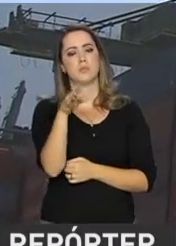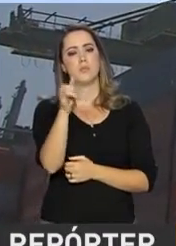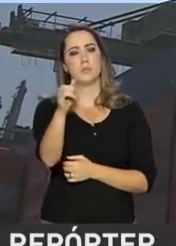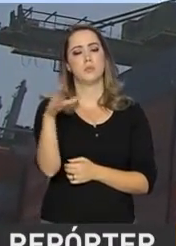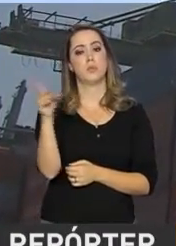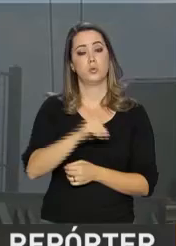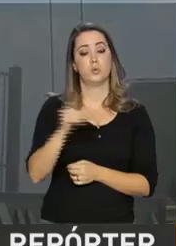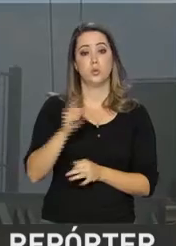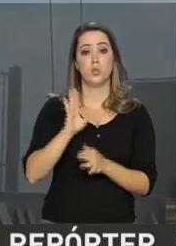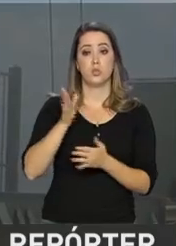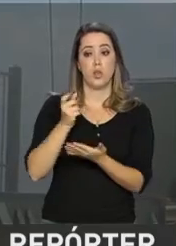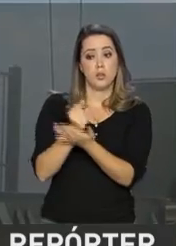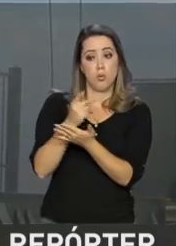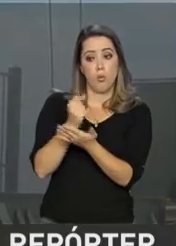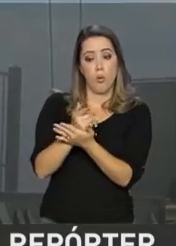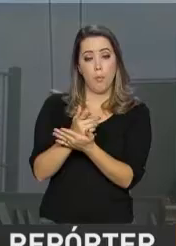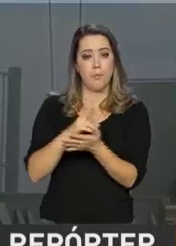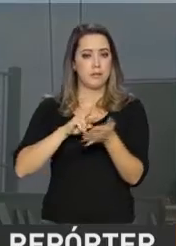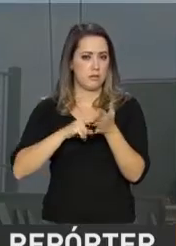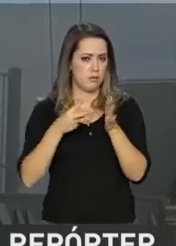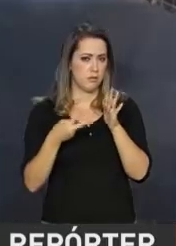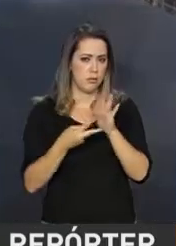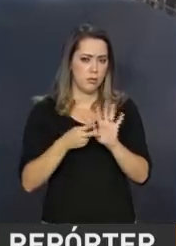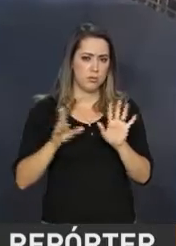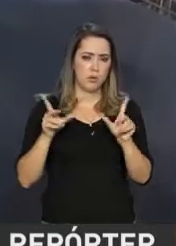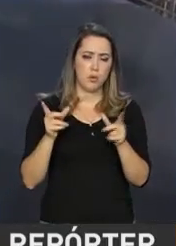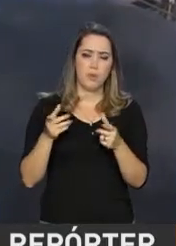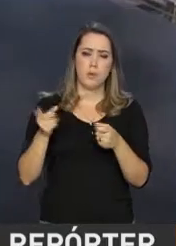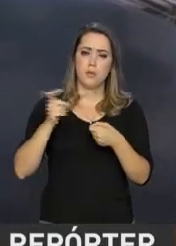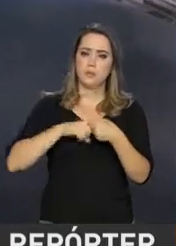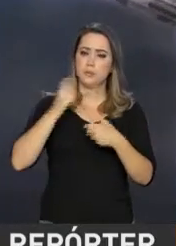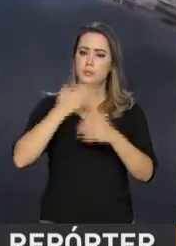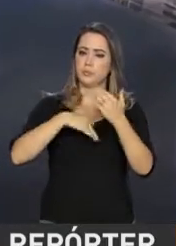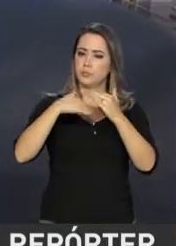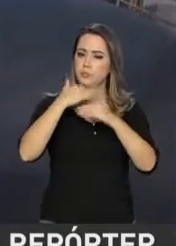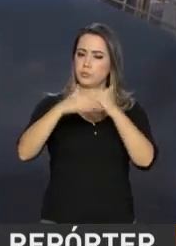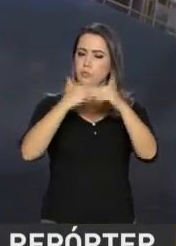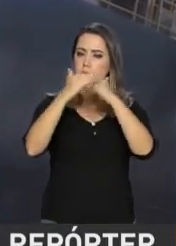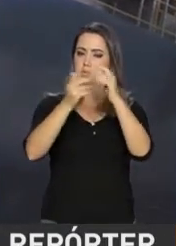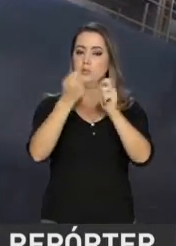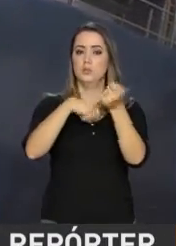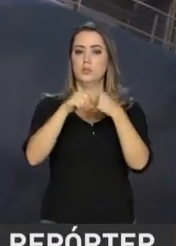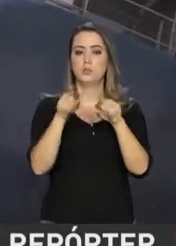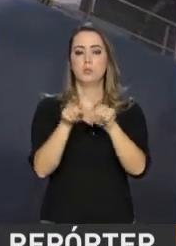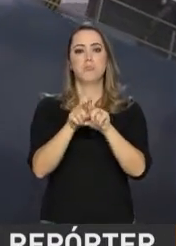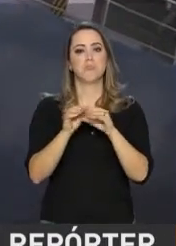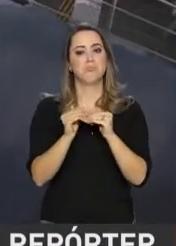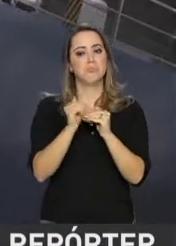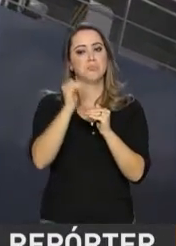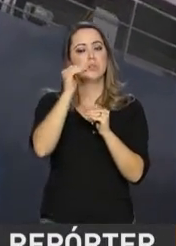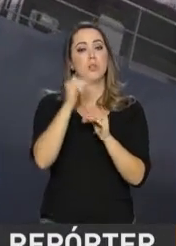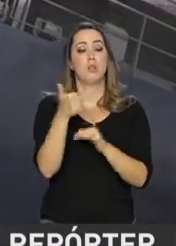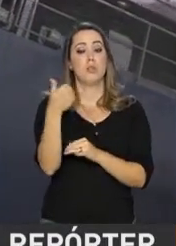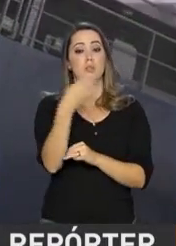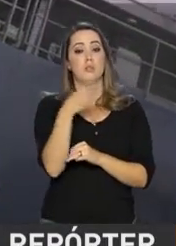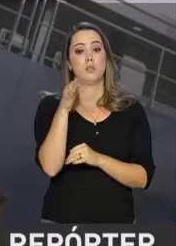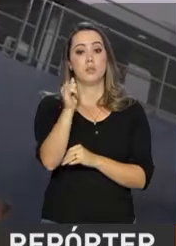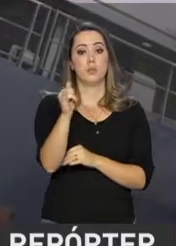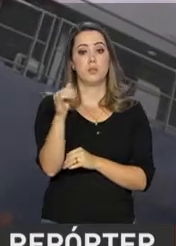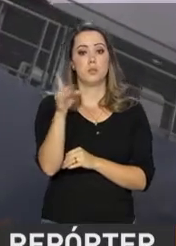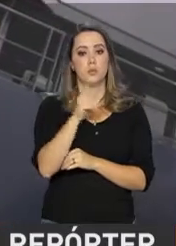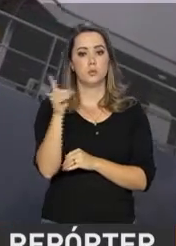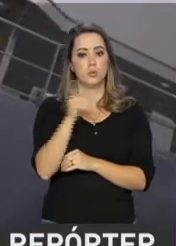dólares já as importações motivadas pela recuperação econômica também cresceram e chegaram a 14 bilhões